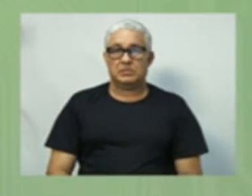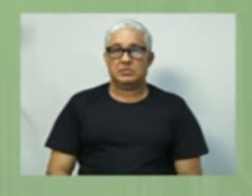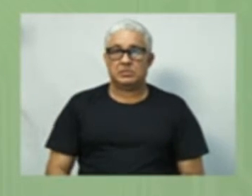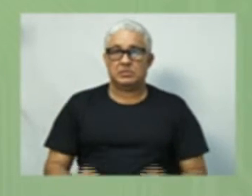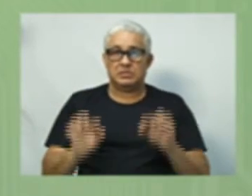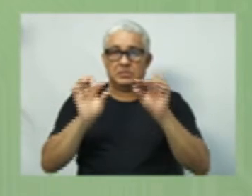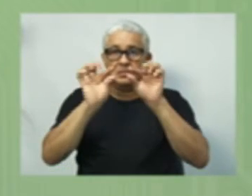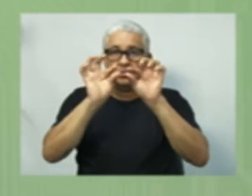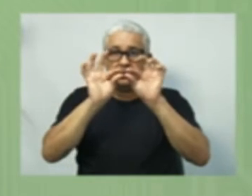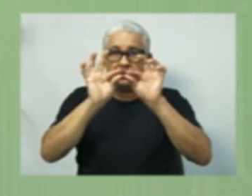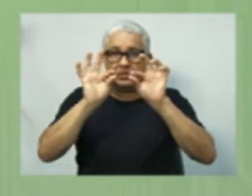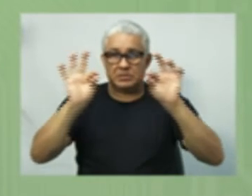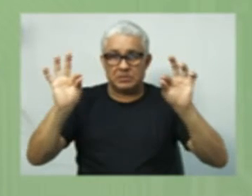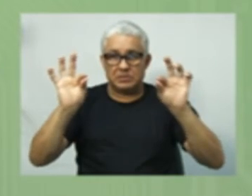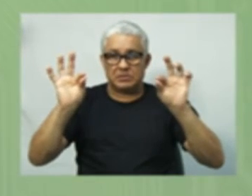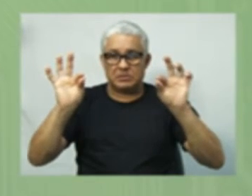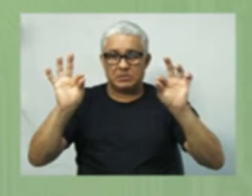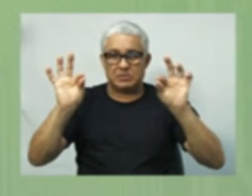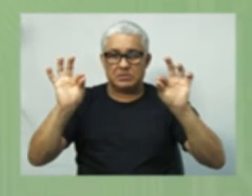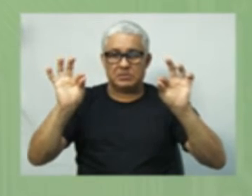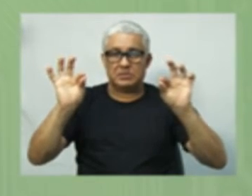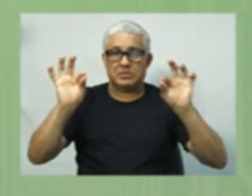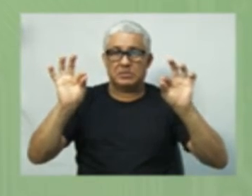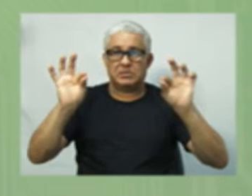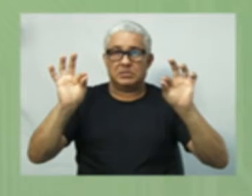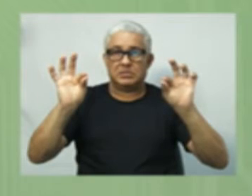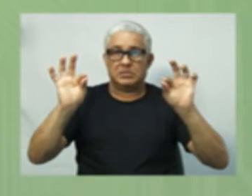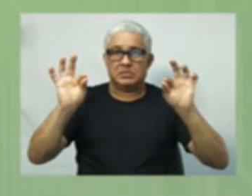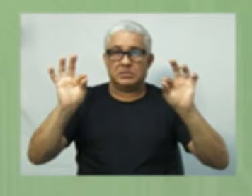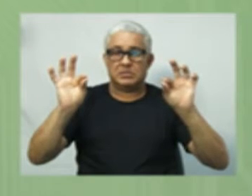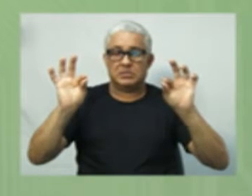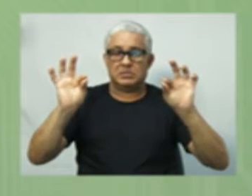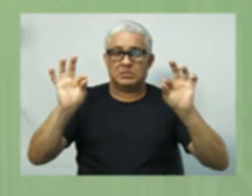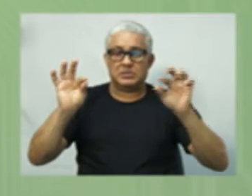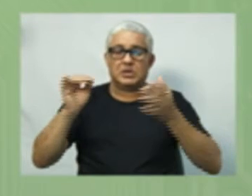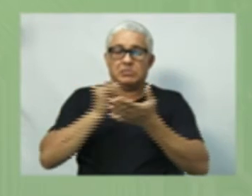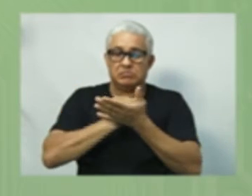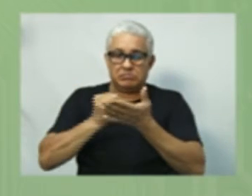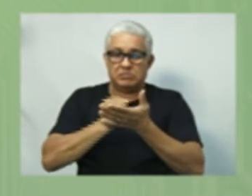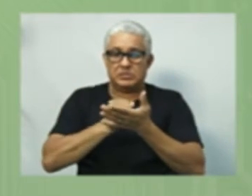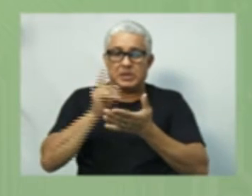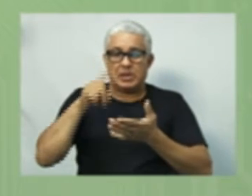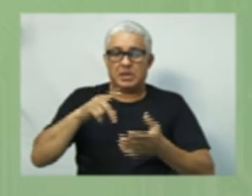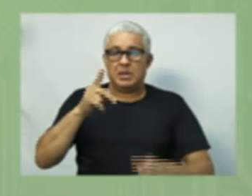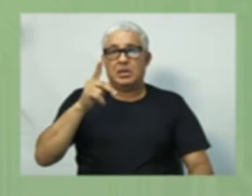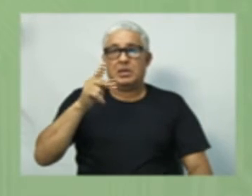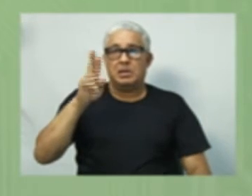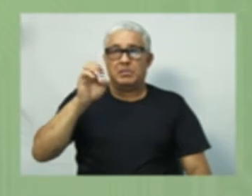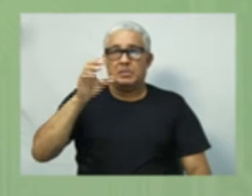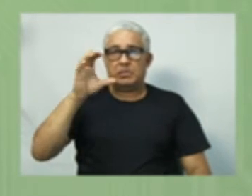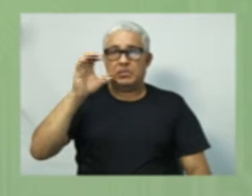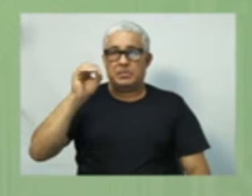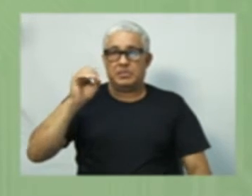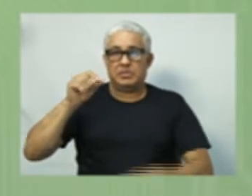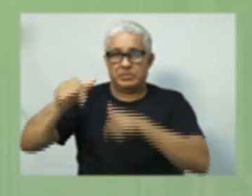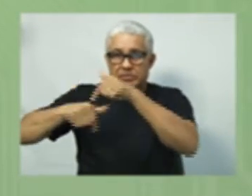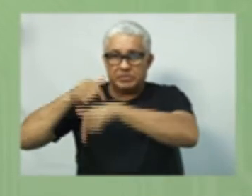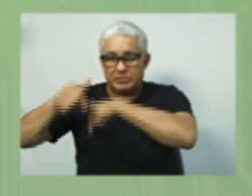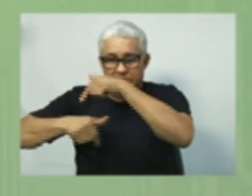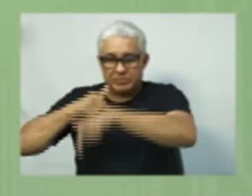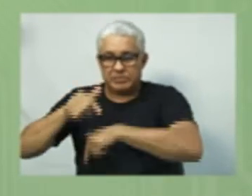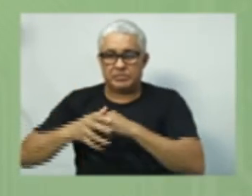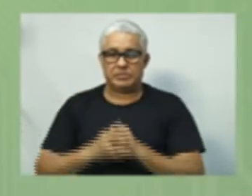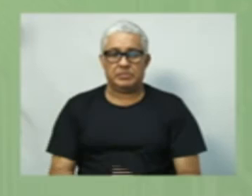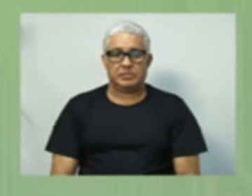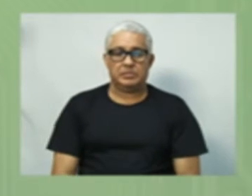mais uma pessoa aqui. O que é isso aqui? A, pontinho, do imposto é o preço